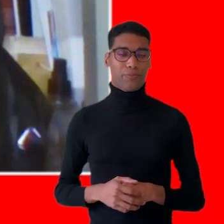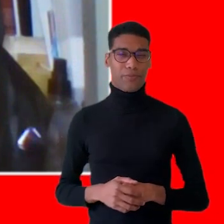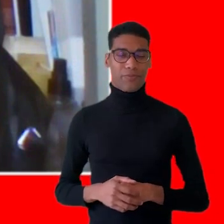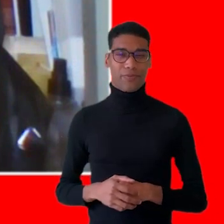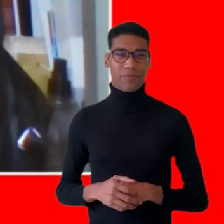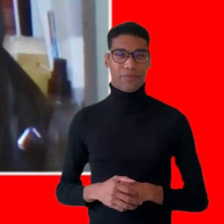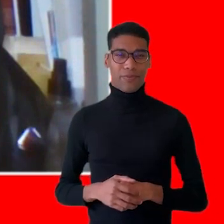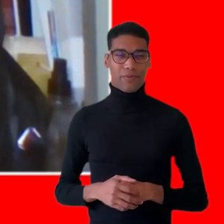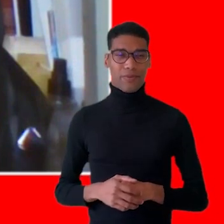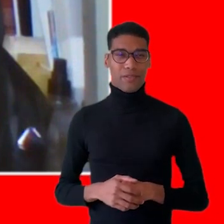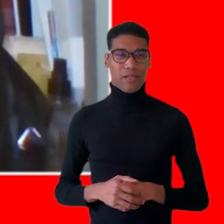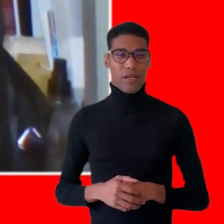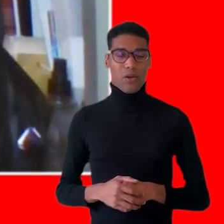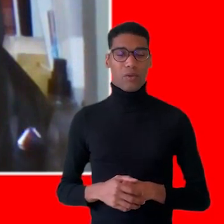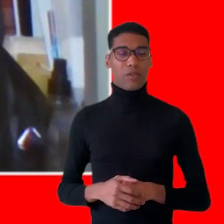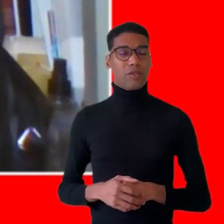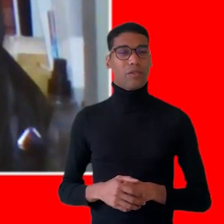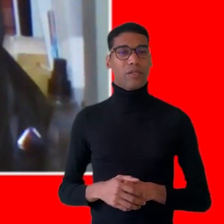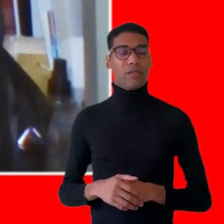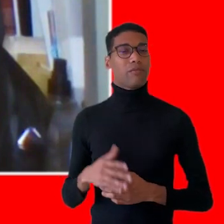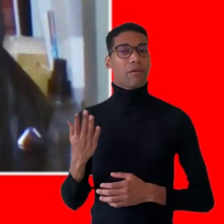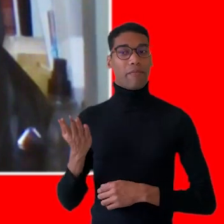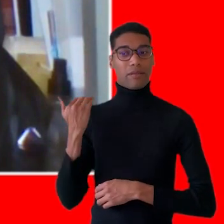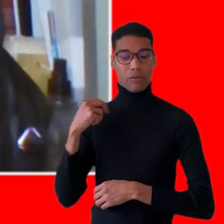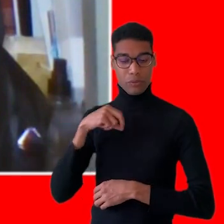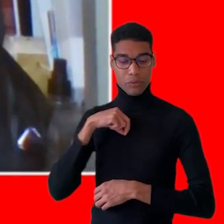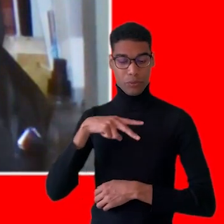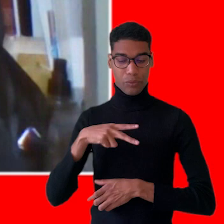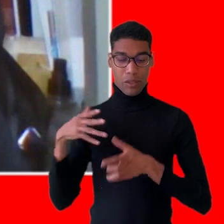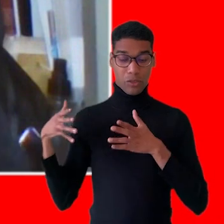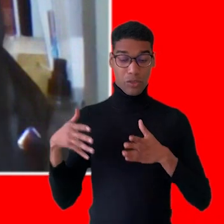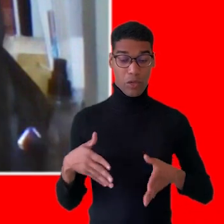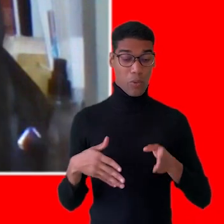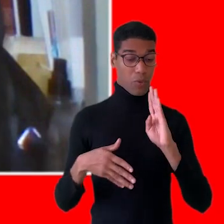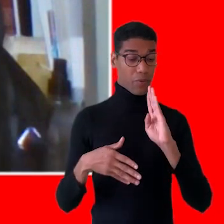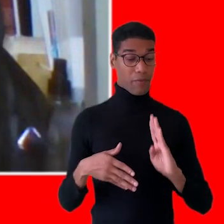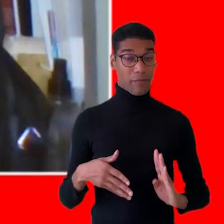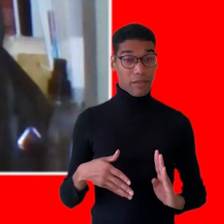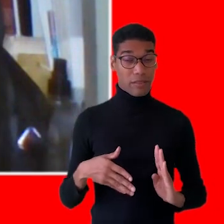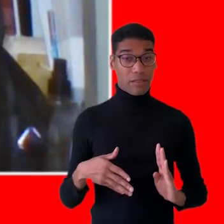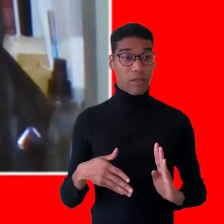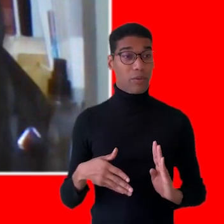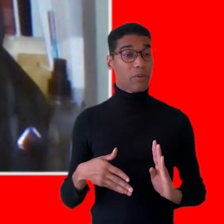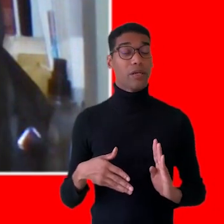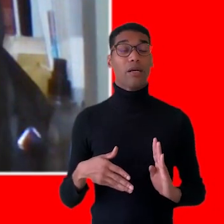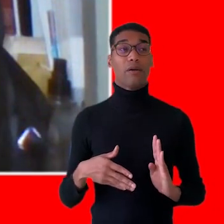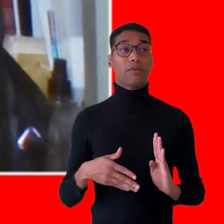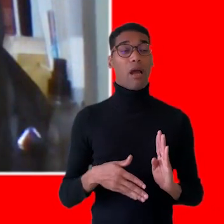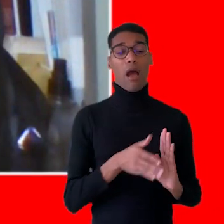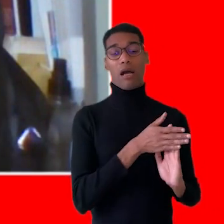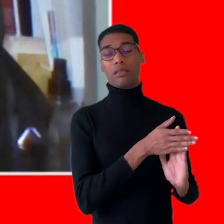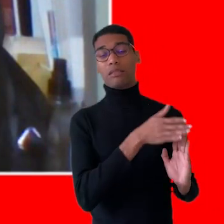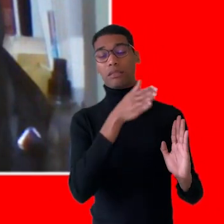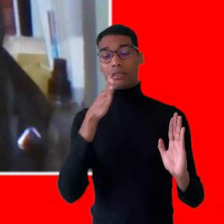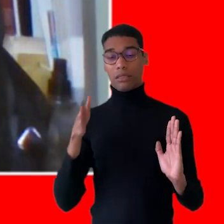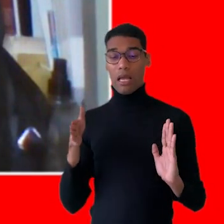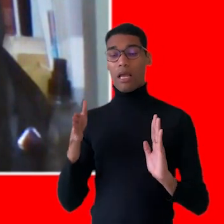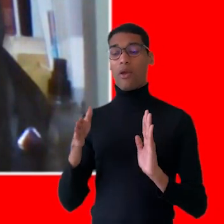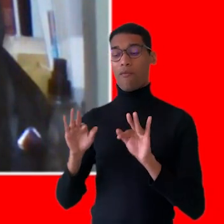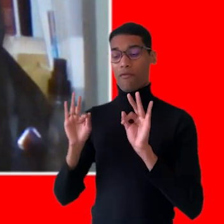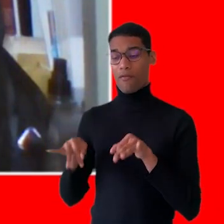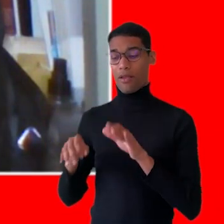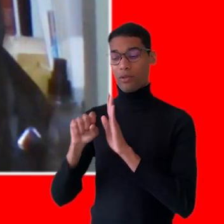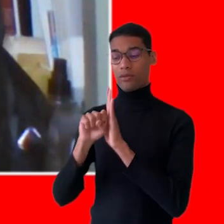desde o começo da invasão colonial portuguesa até praticamente o fim do